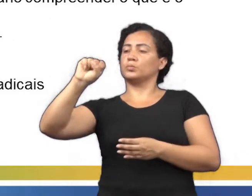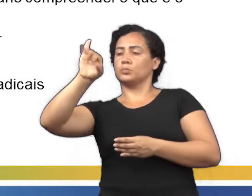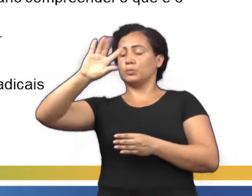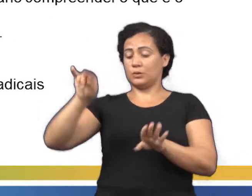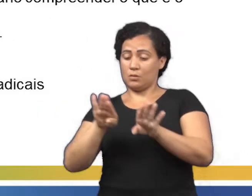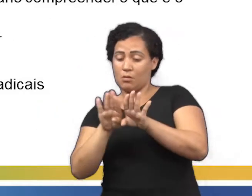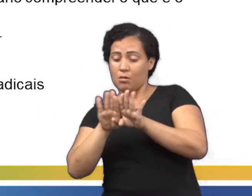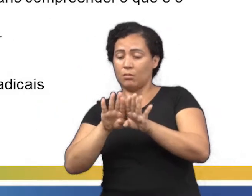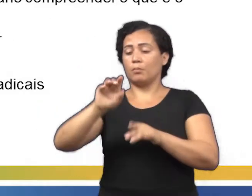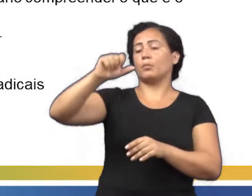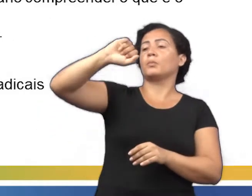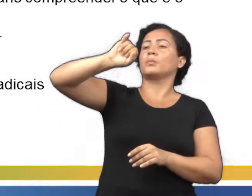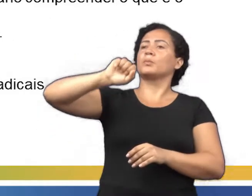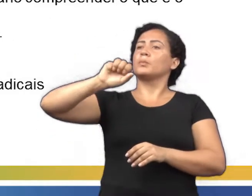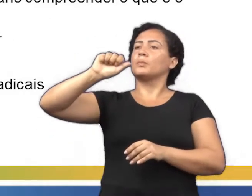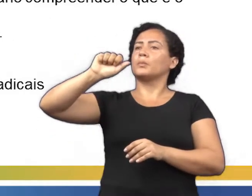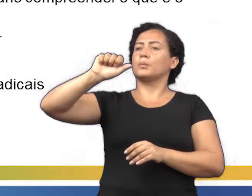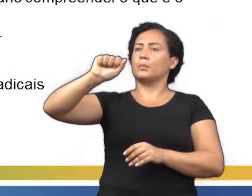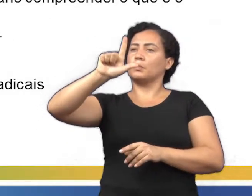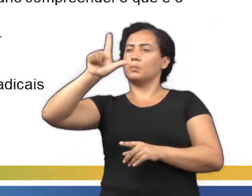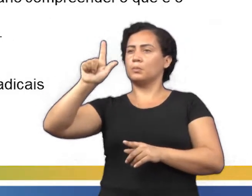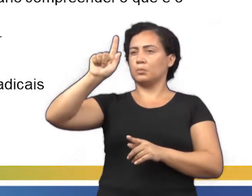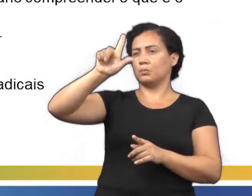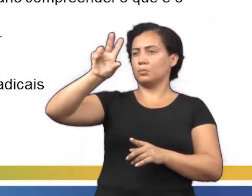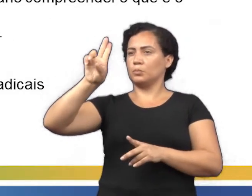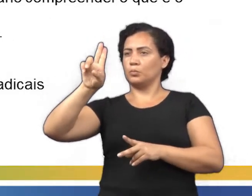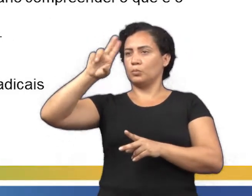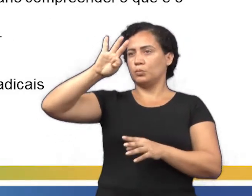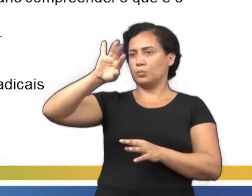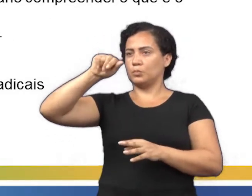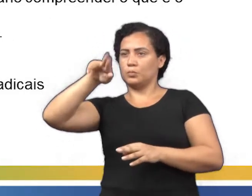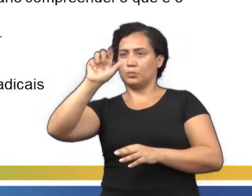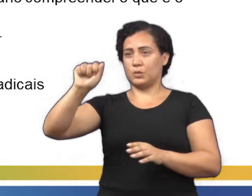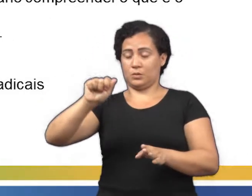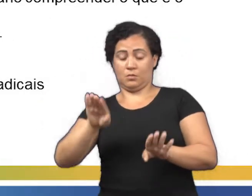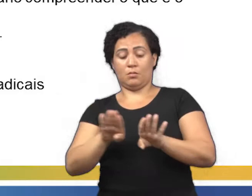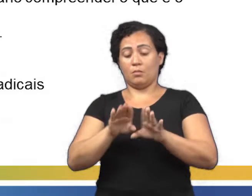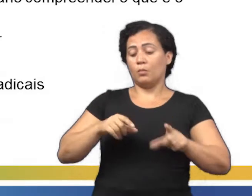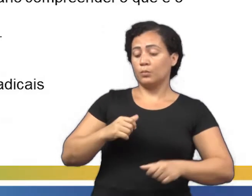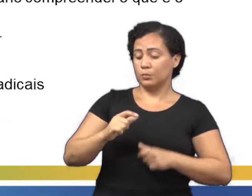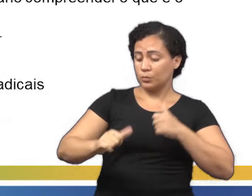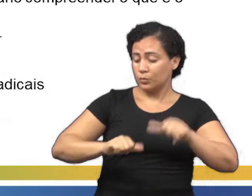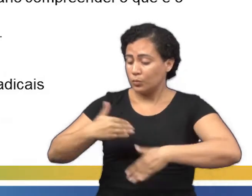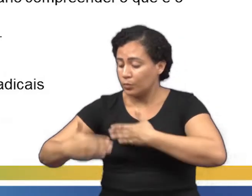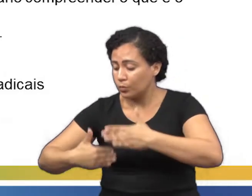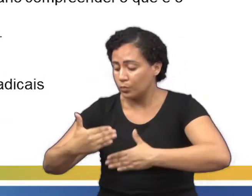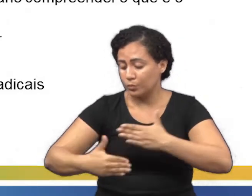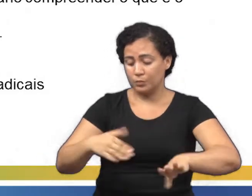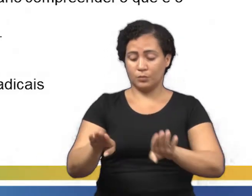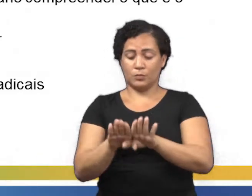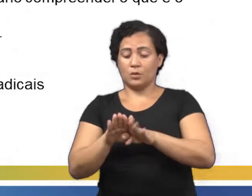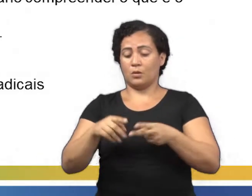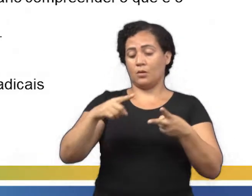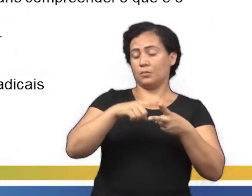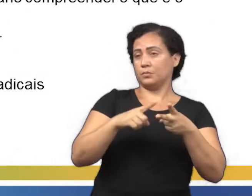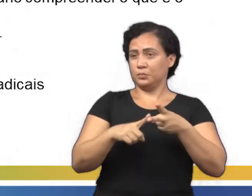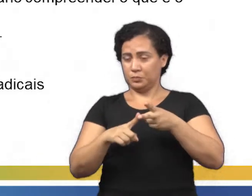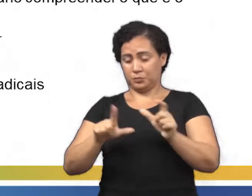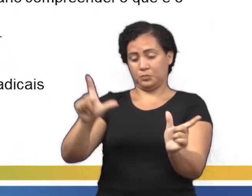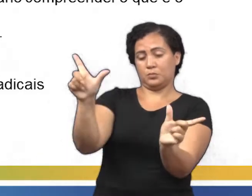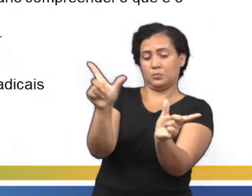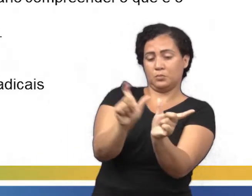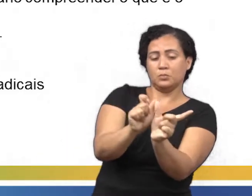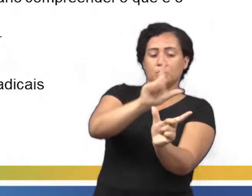o processo de formação, as palavras formadas por derivação, elas são divididas em